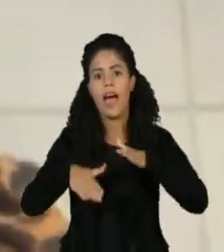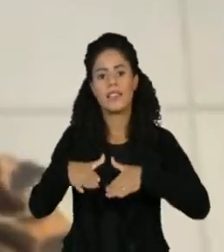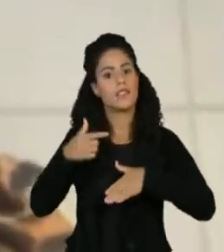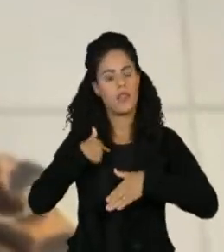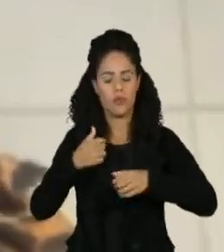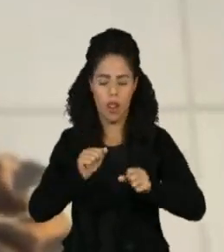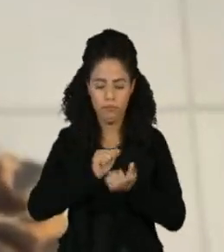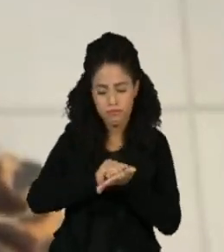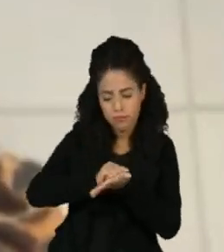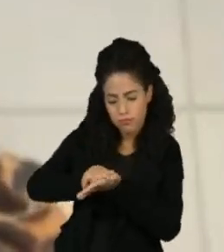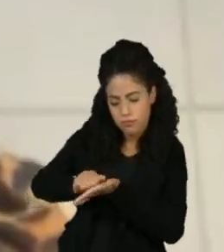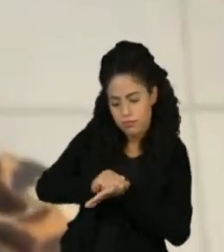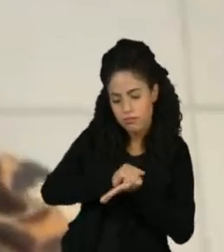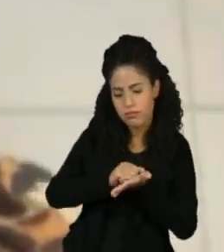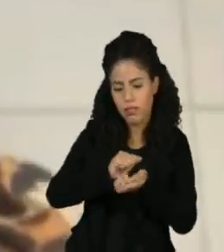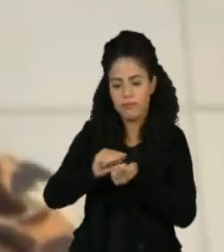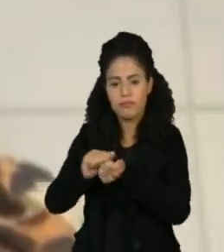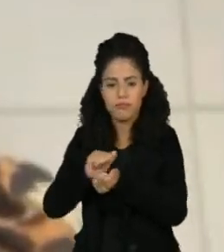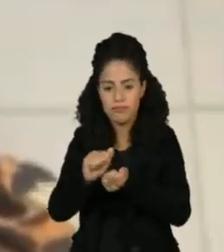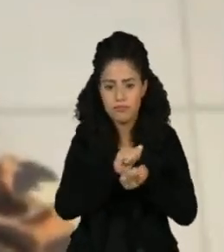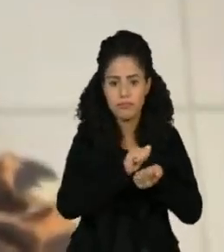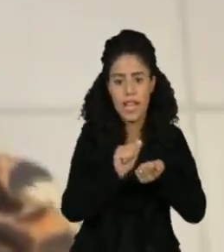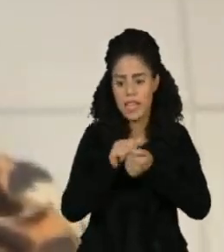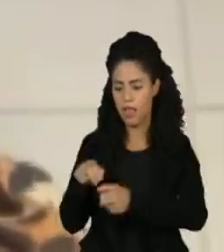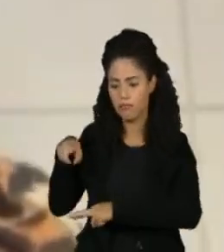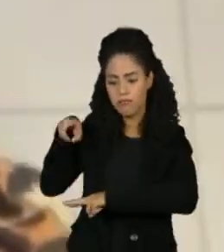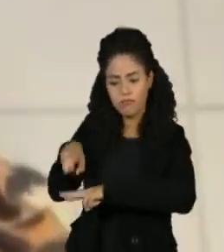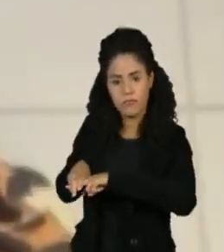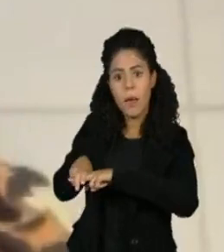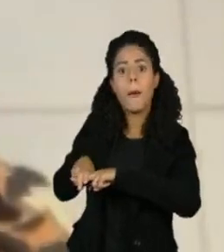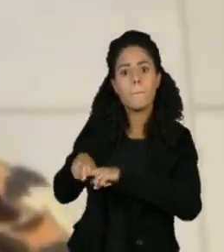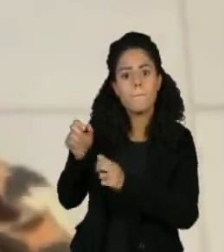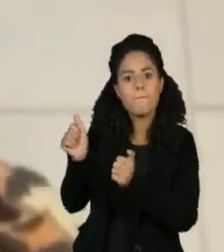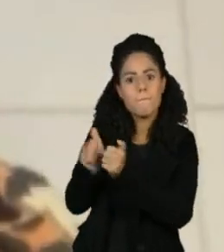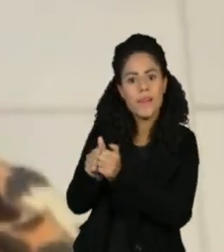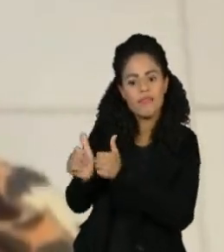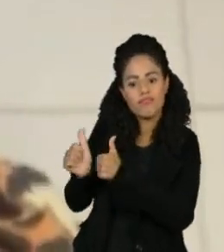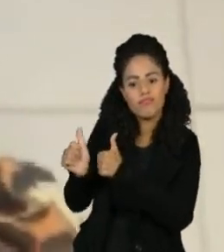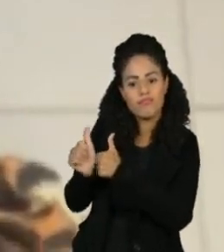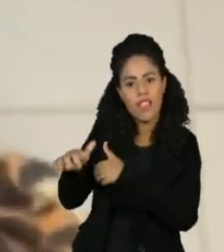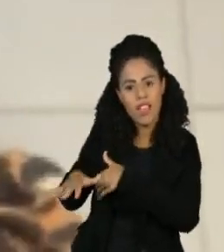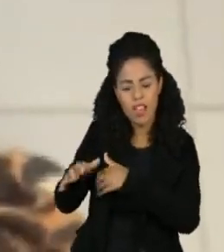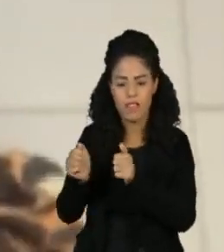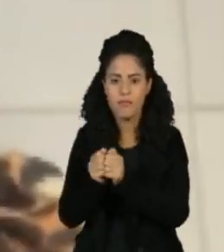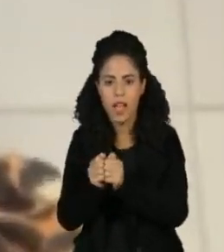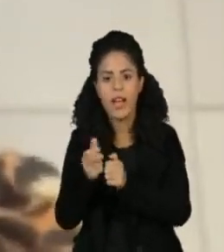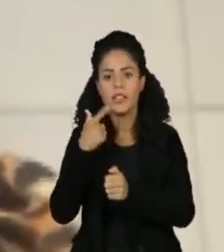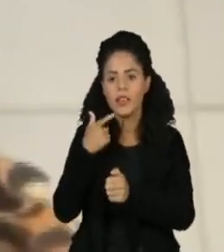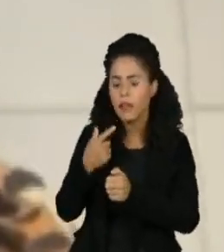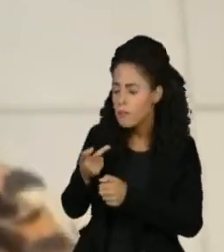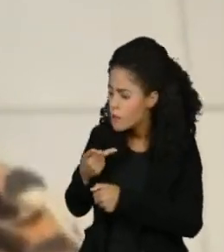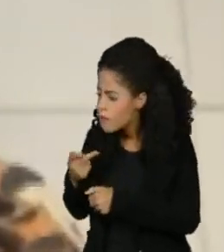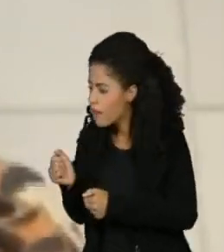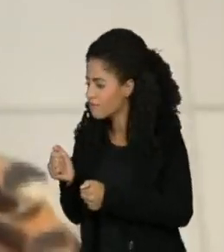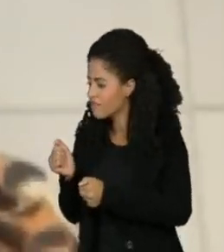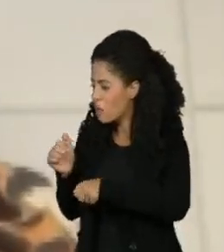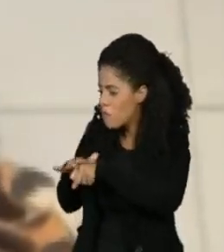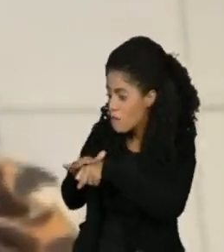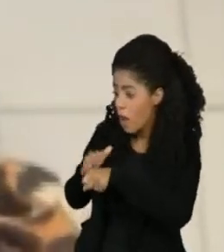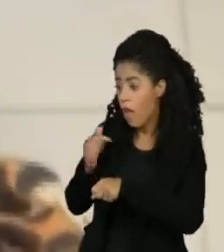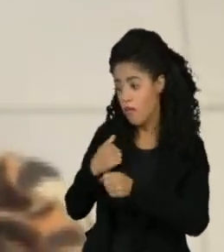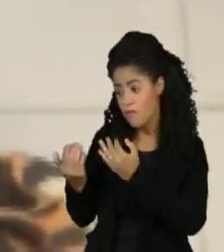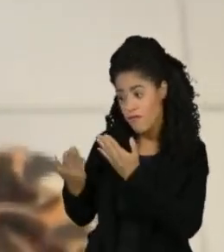e ela tá aqui ou no carrinho ou na academia de alimentação. Aí eu dou um brinquedinho na mão dela e fico conversando com ela. Falo, filha, tô